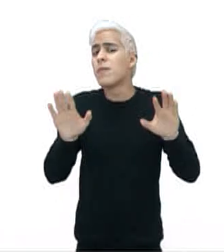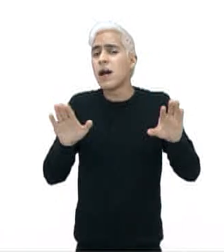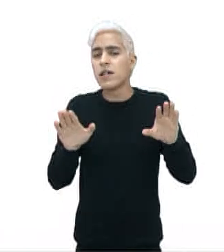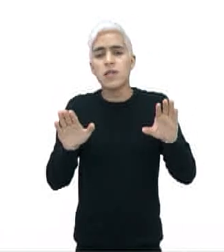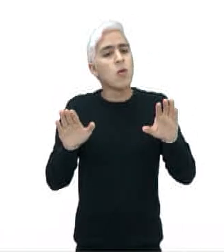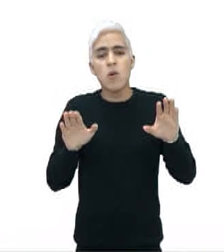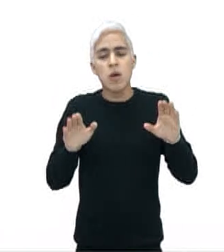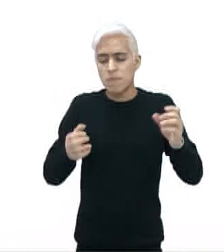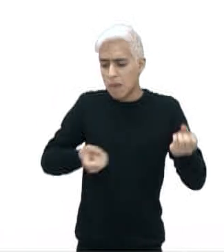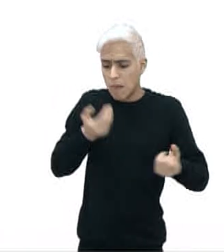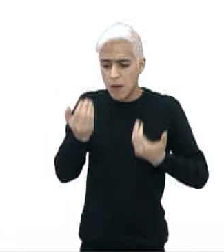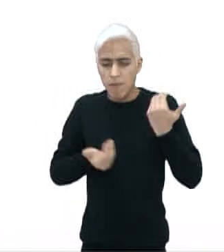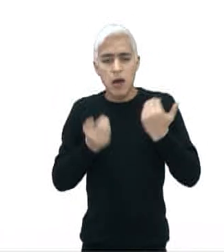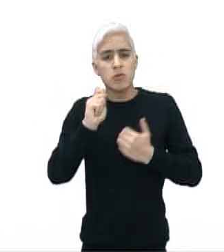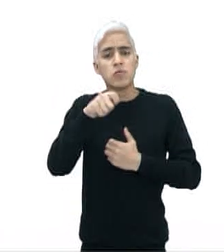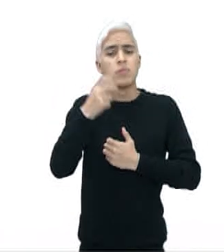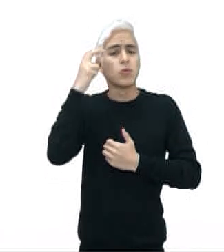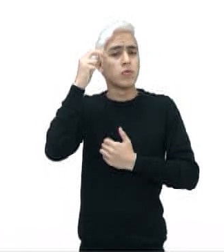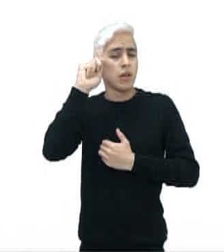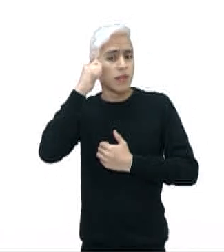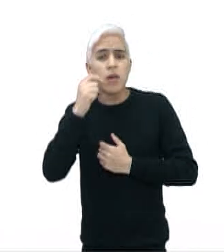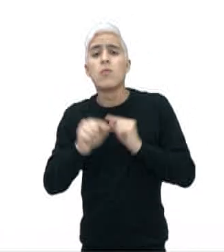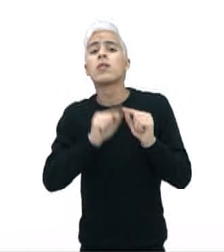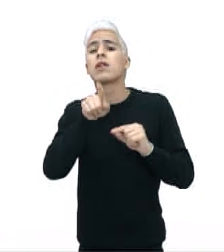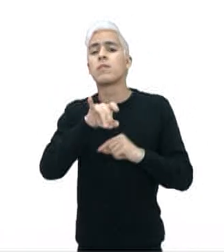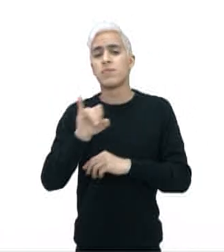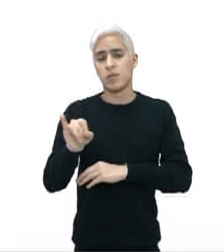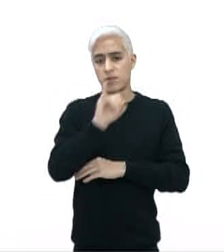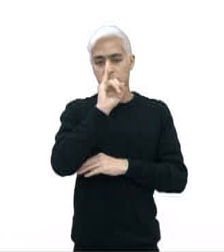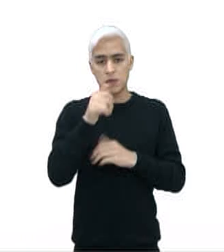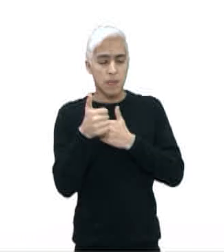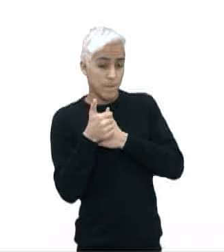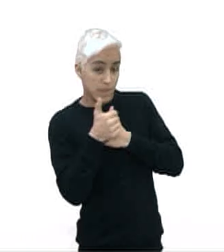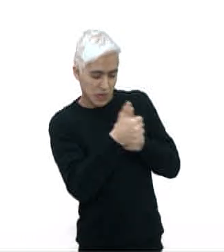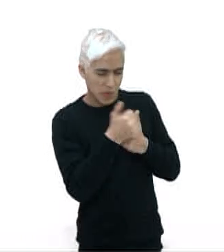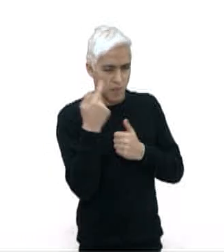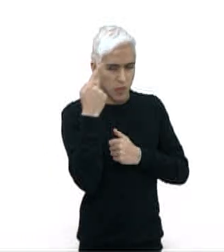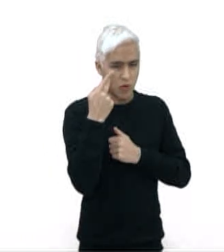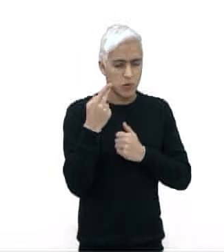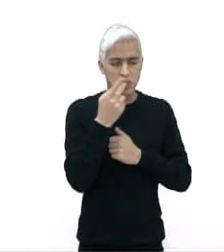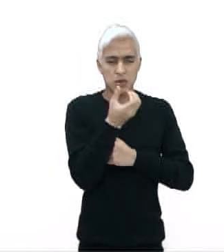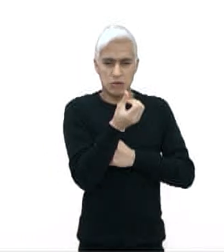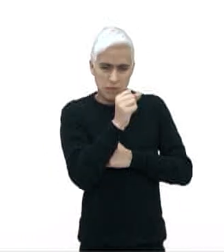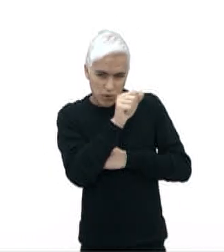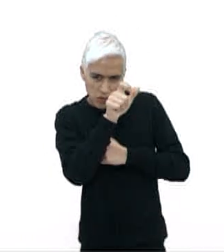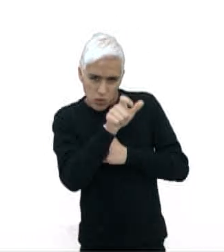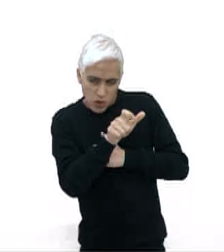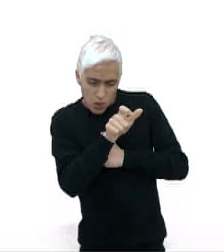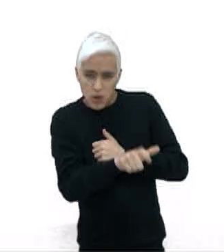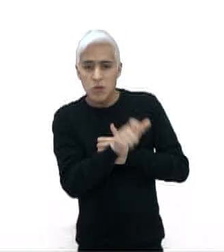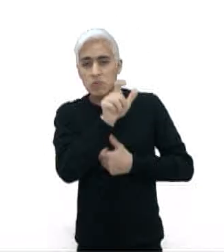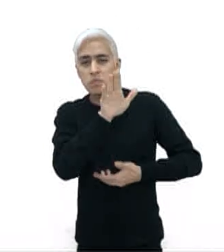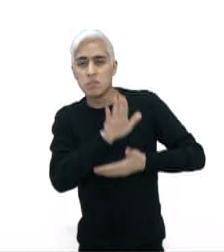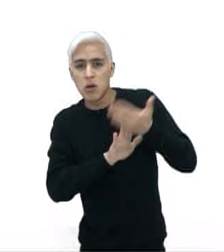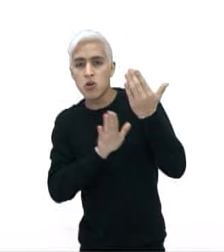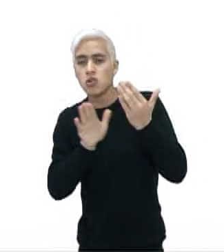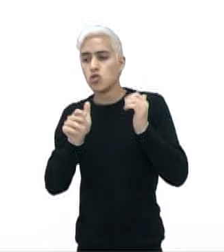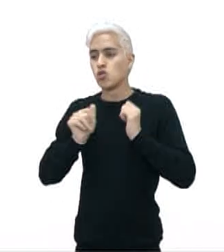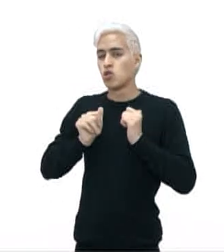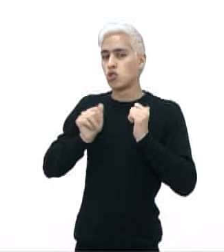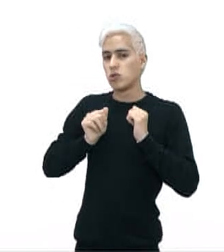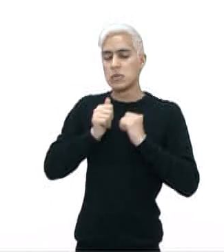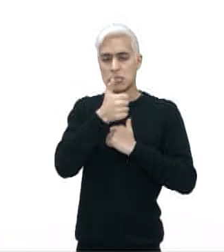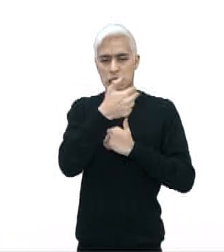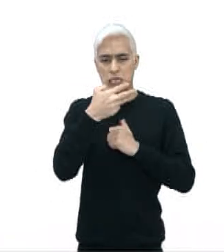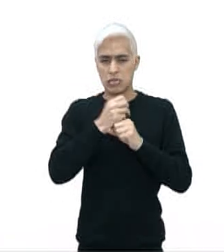relevância para a cultura negra. Devido à perseguição política, em 68, Nascimento parte para um exílio que dura